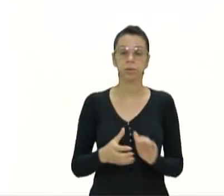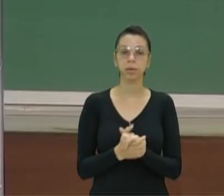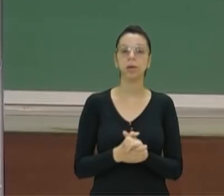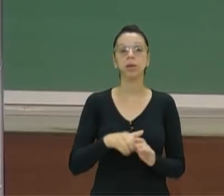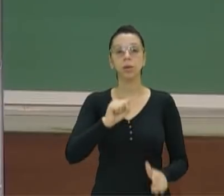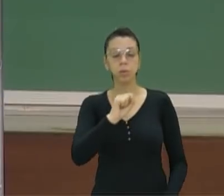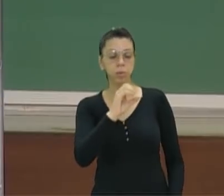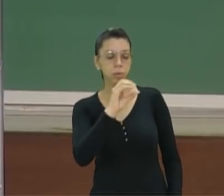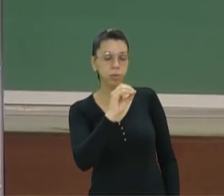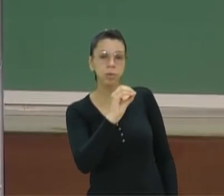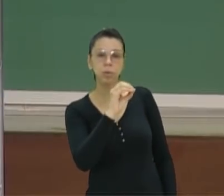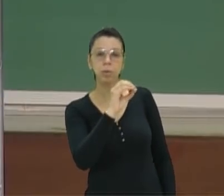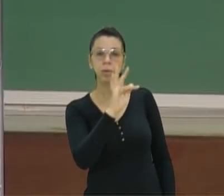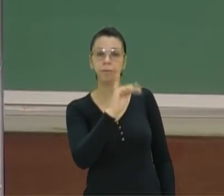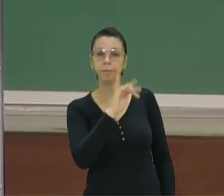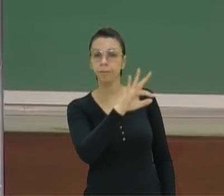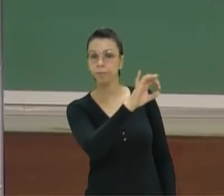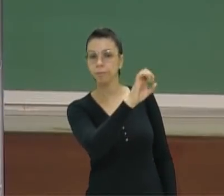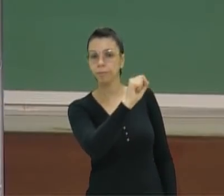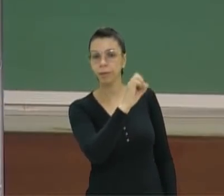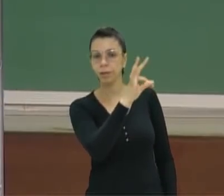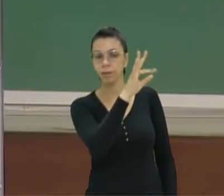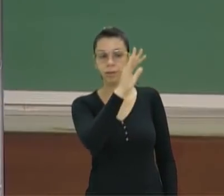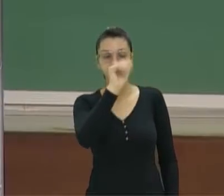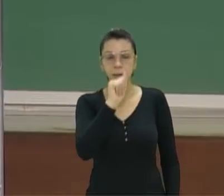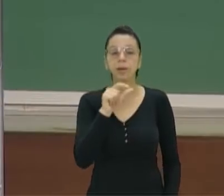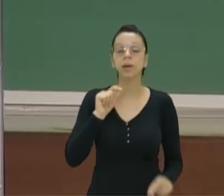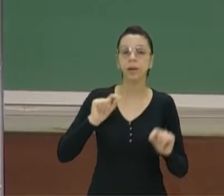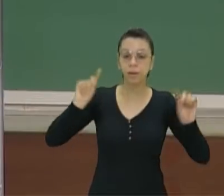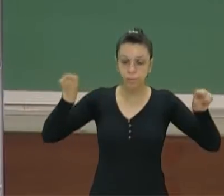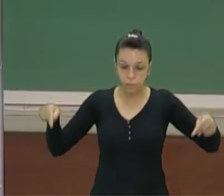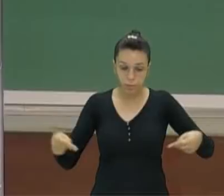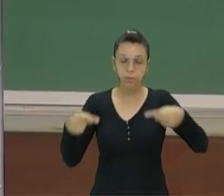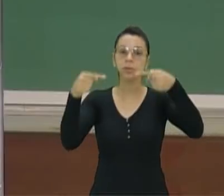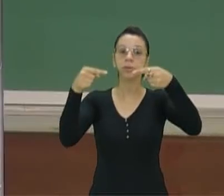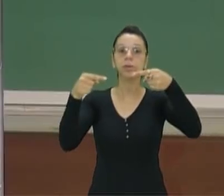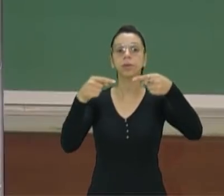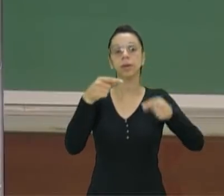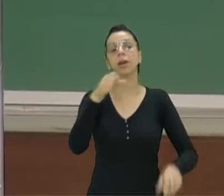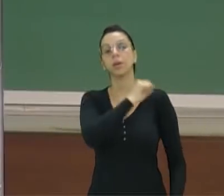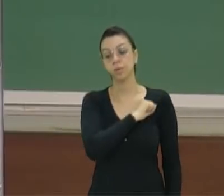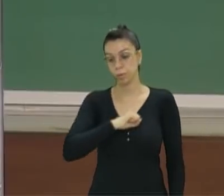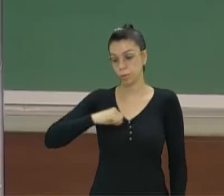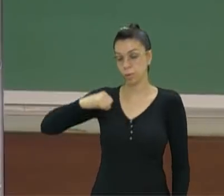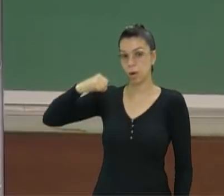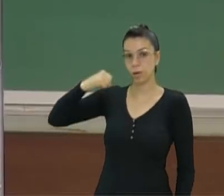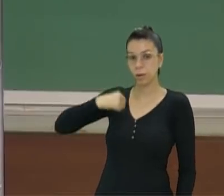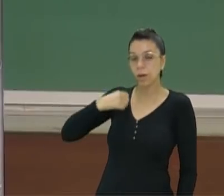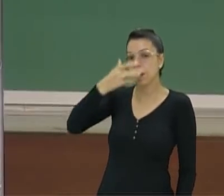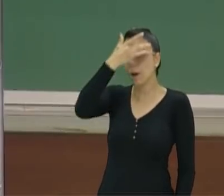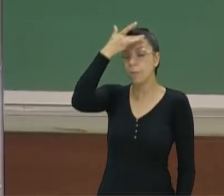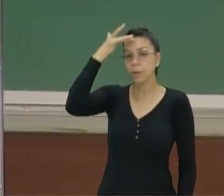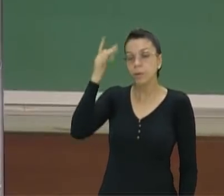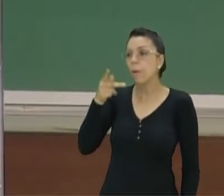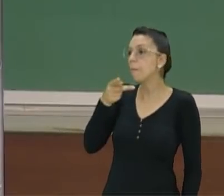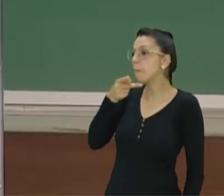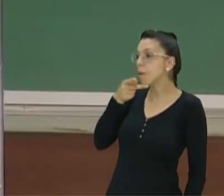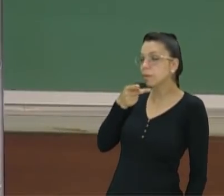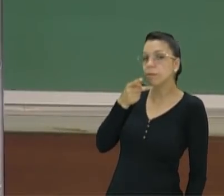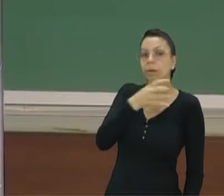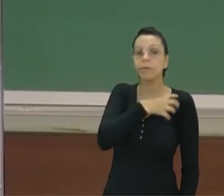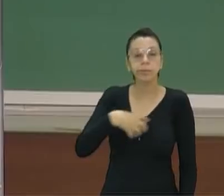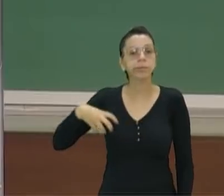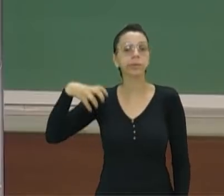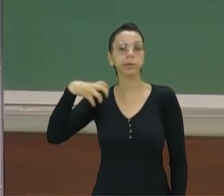cotidiano. Foi exatamente aquela discussão que houve ali entre Sócrates, né, os sofistas, Platão, Aristóteles,